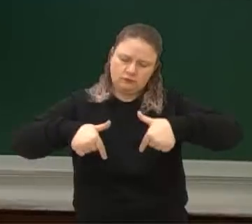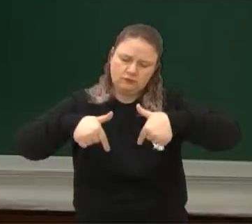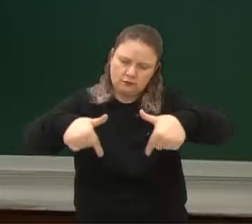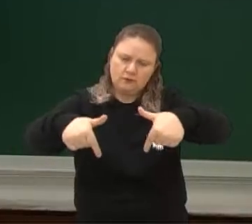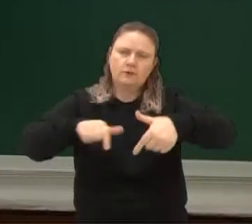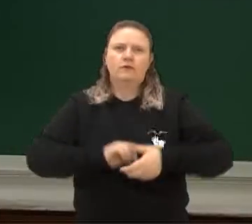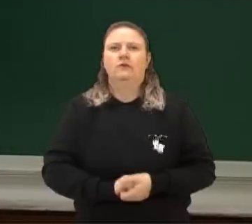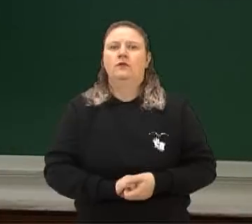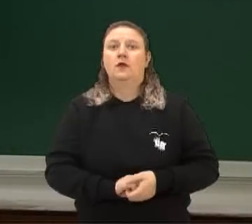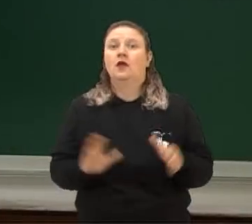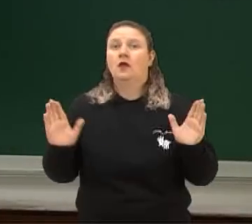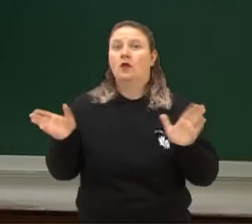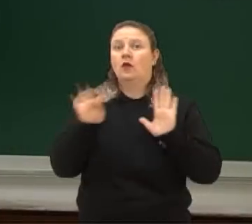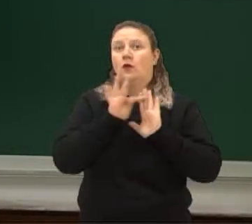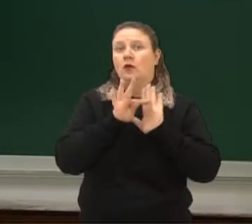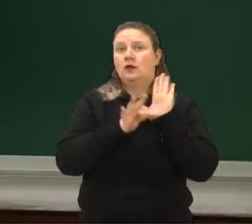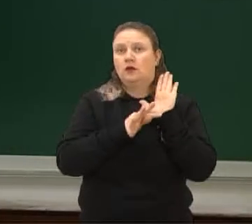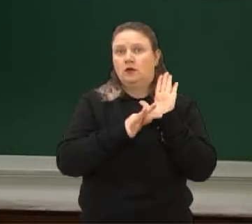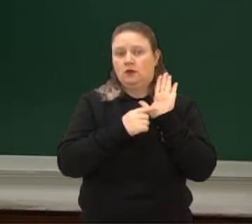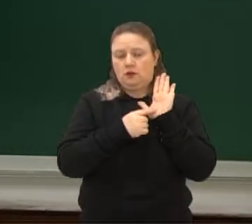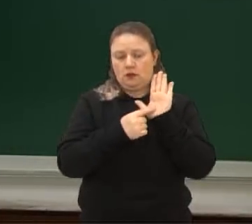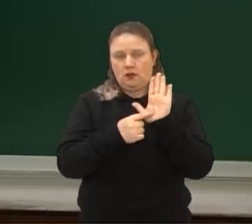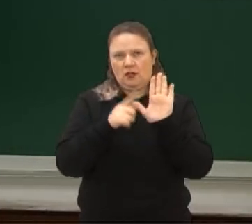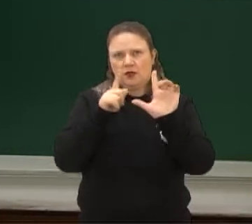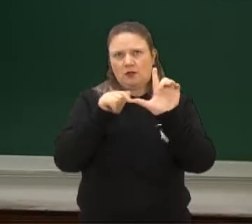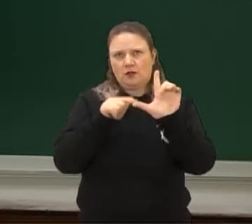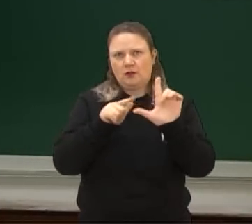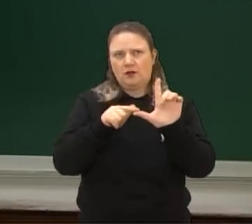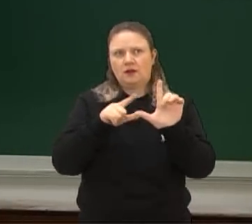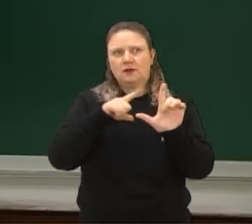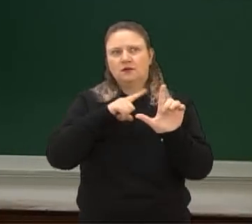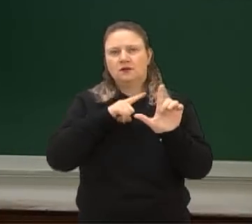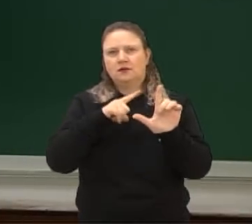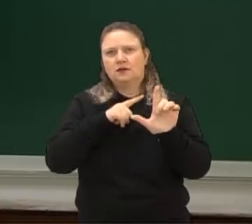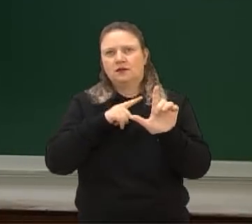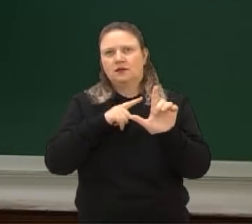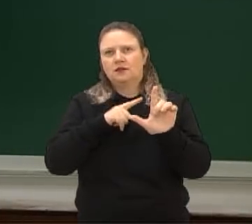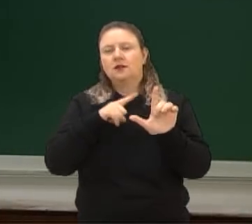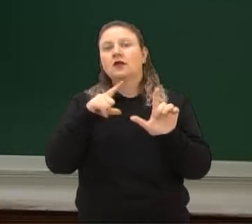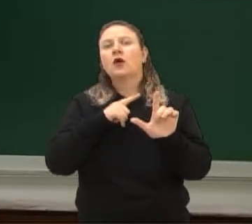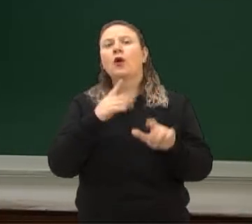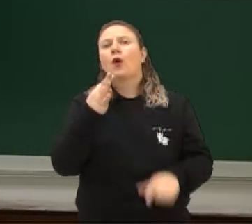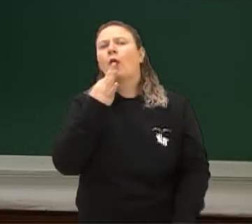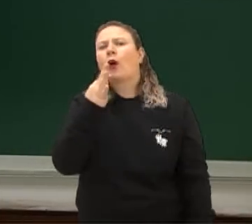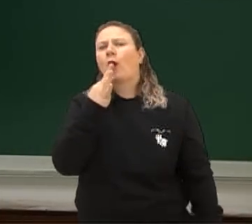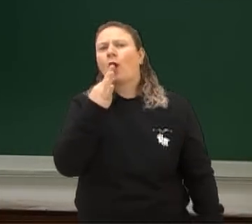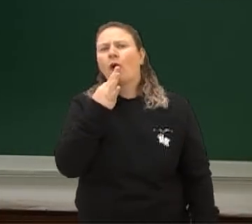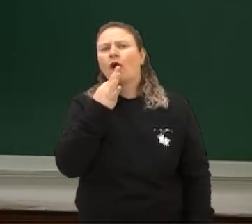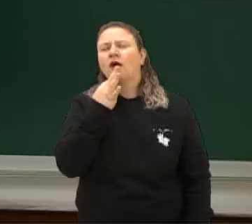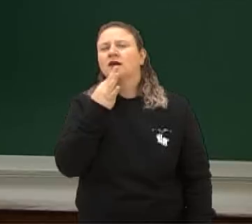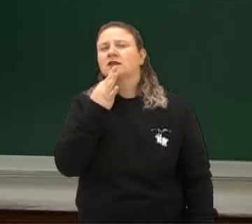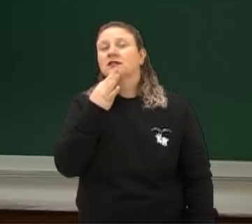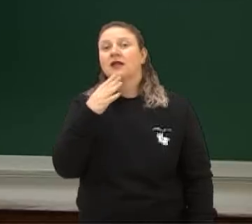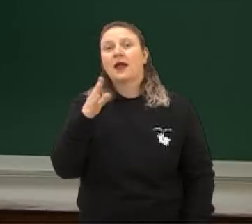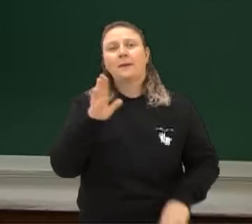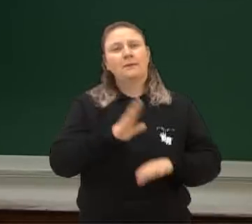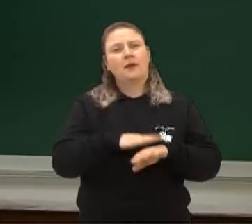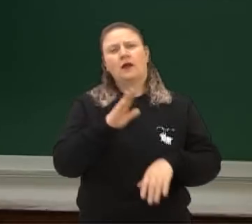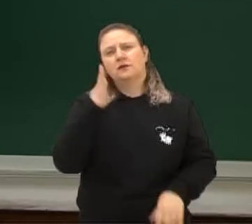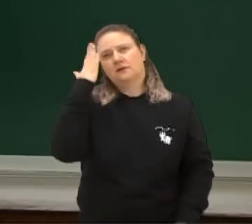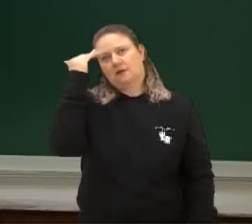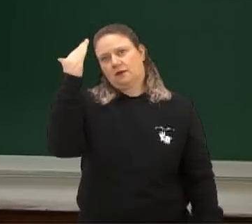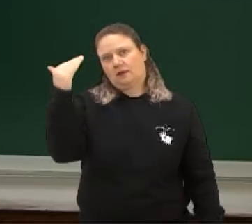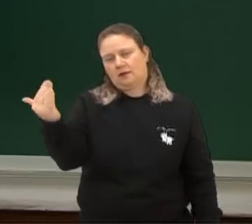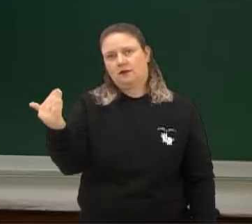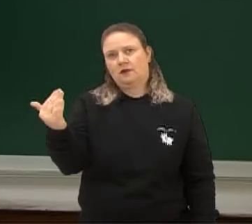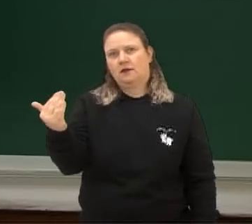depois dessa parte da música, vem o refrão, que talvez vocês conheçam, né? Que é aquela música, a parte do refrão é a mais conhecida,